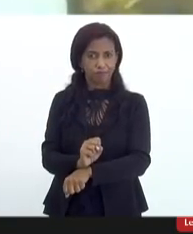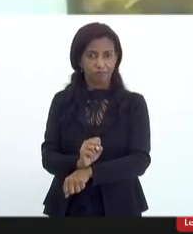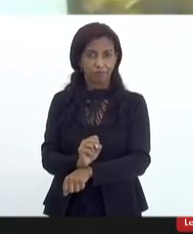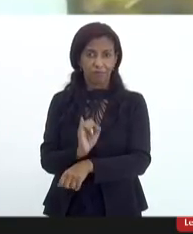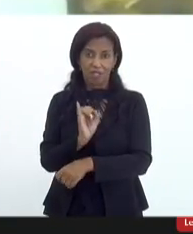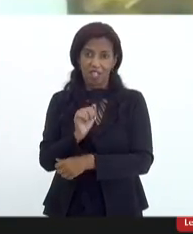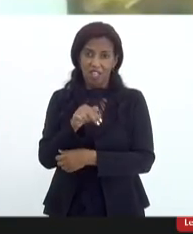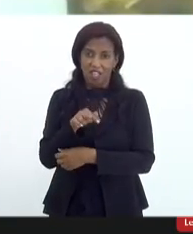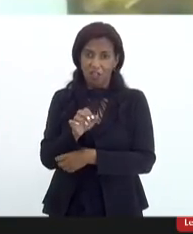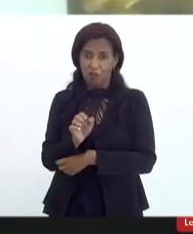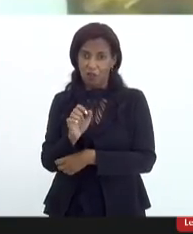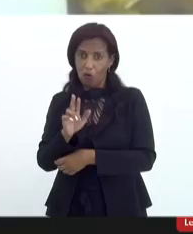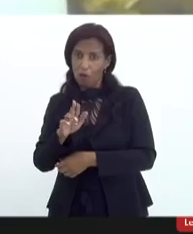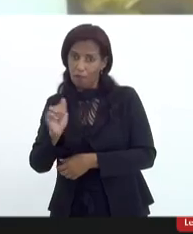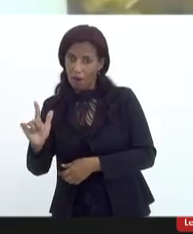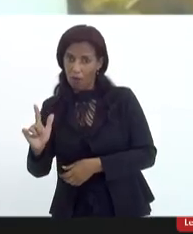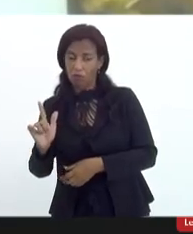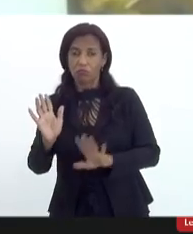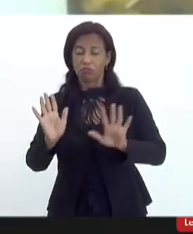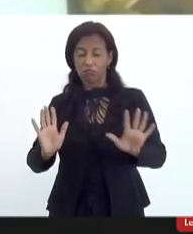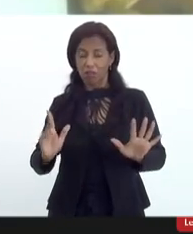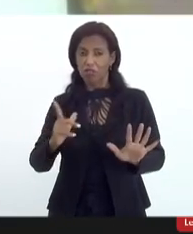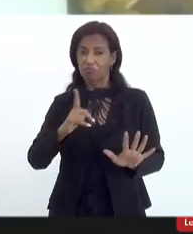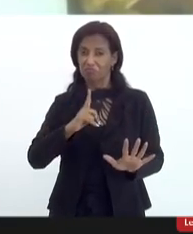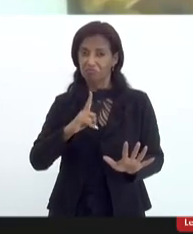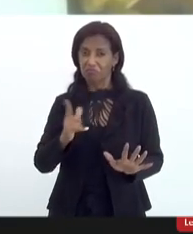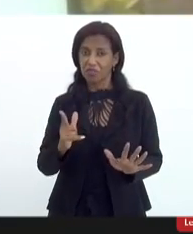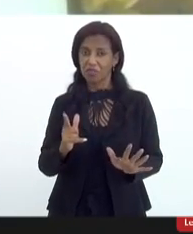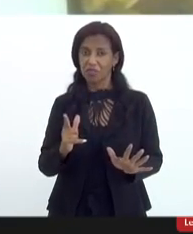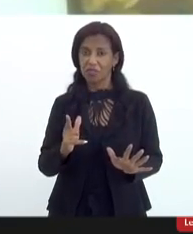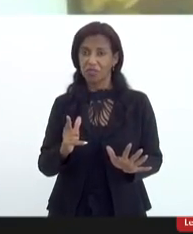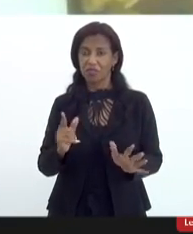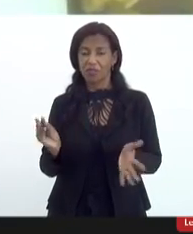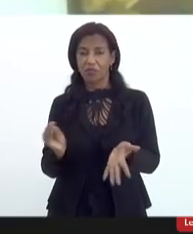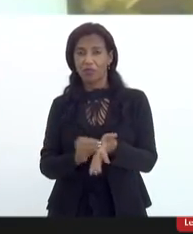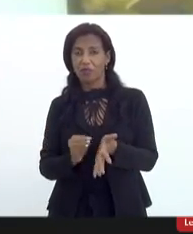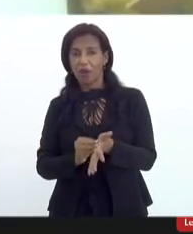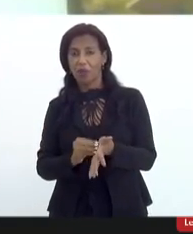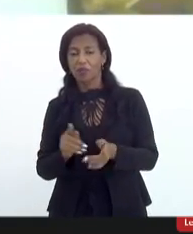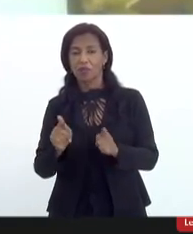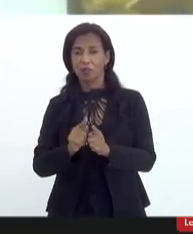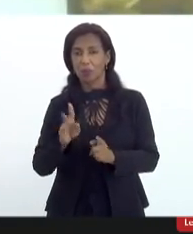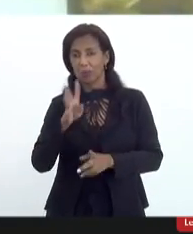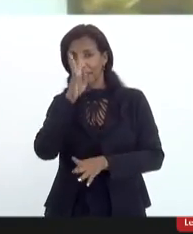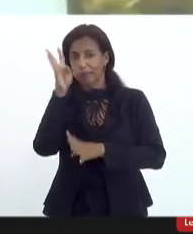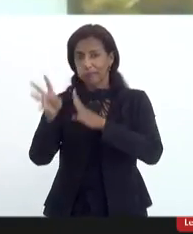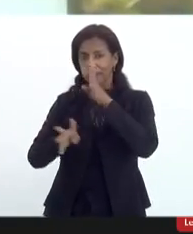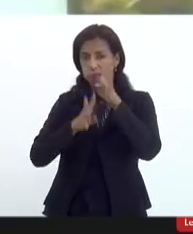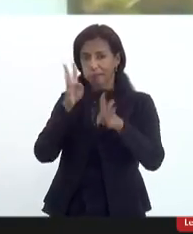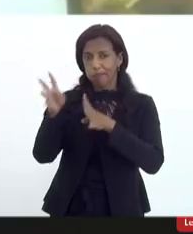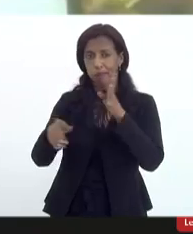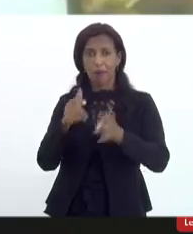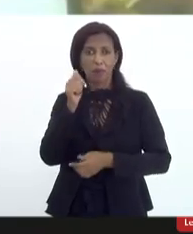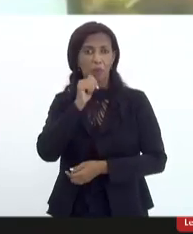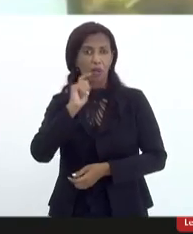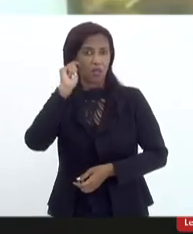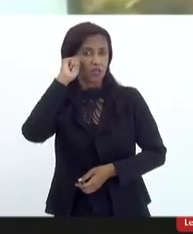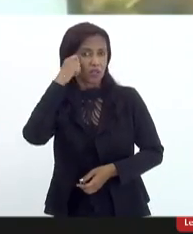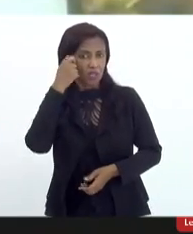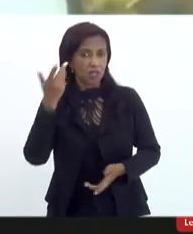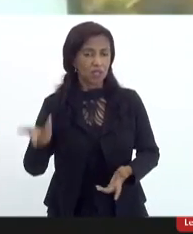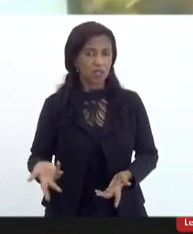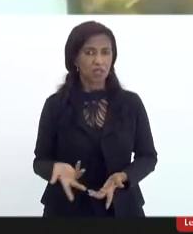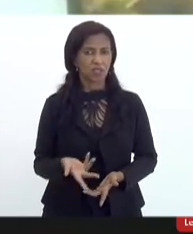informal, mas ainda assim, sem contar os escândalos que encontramos, né, ainda mulheres